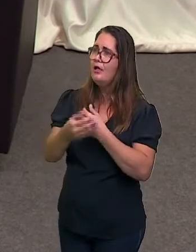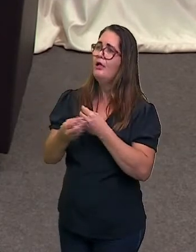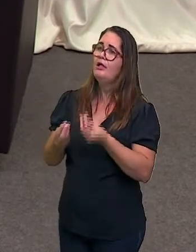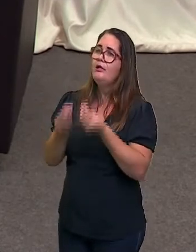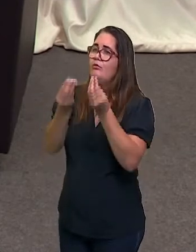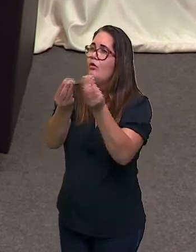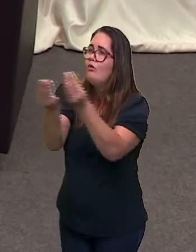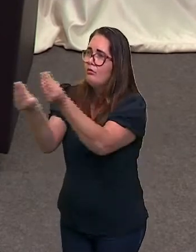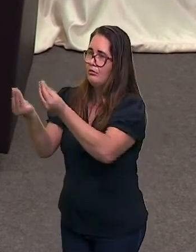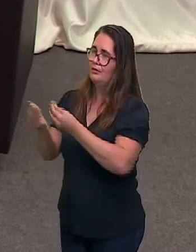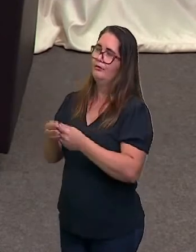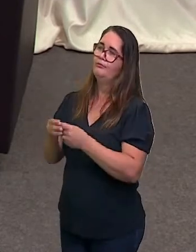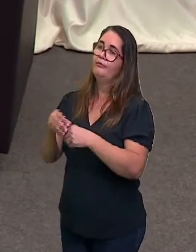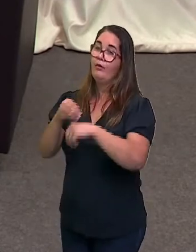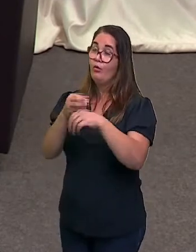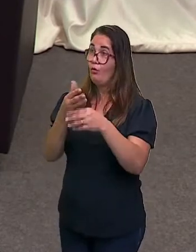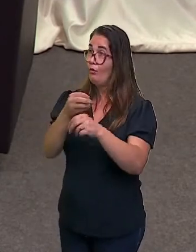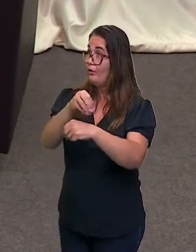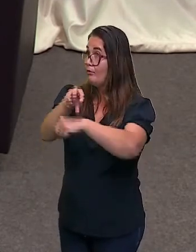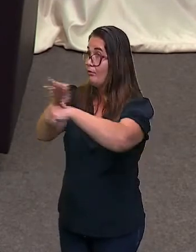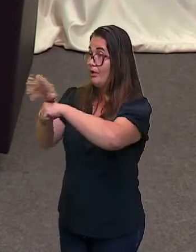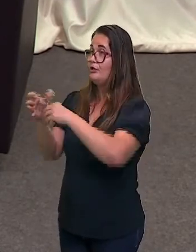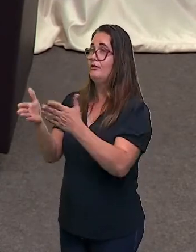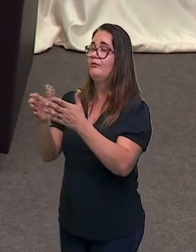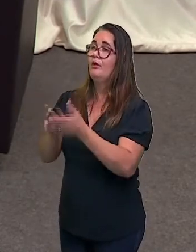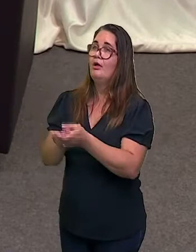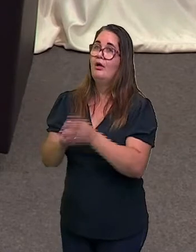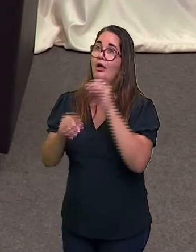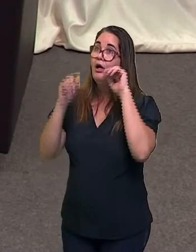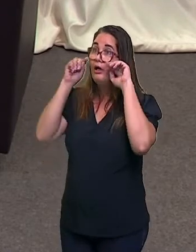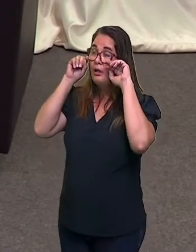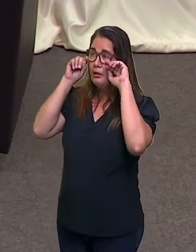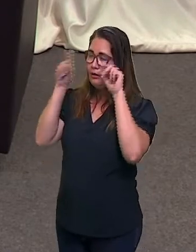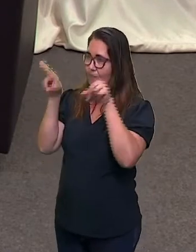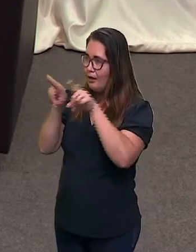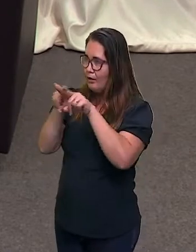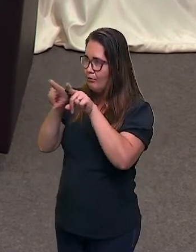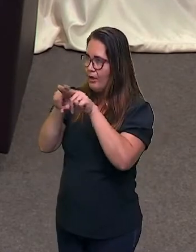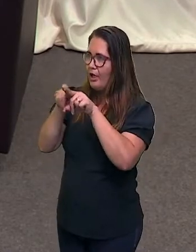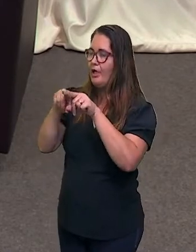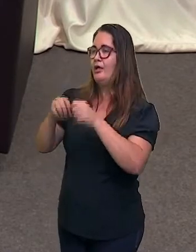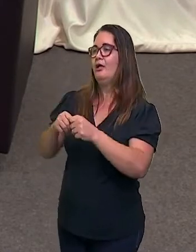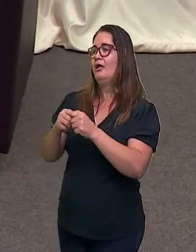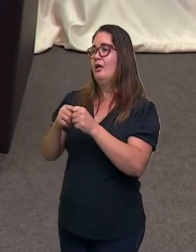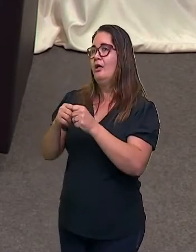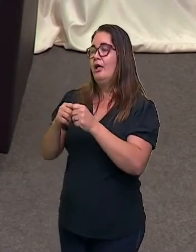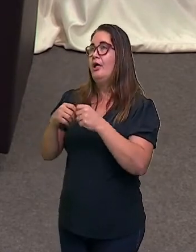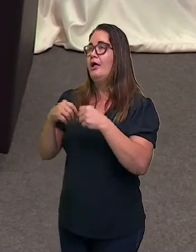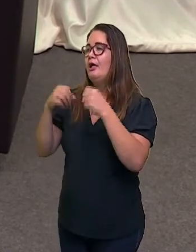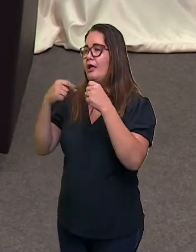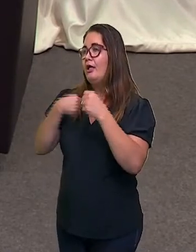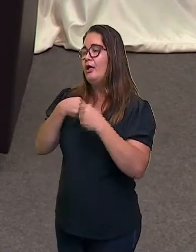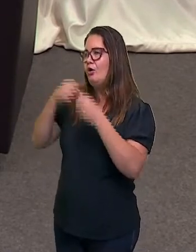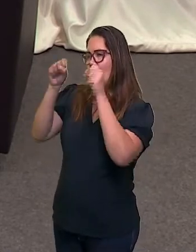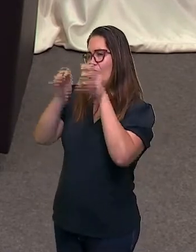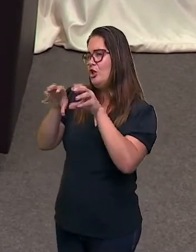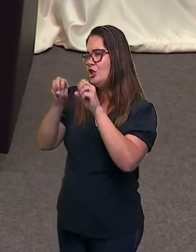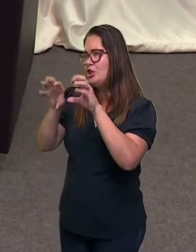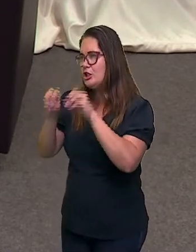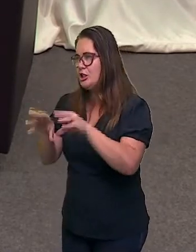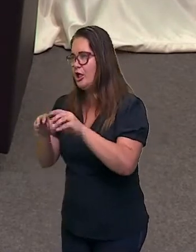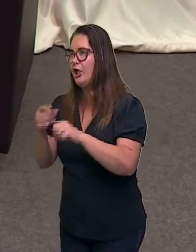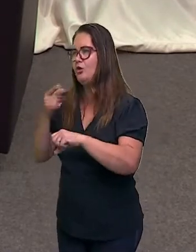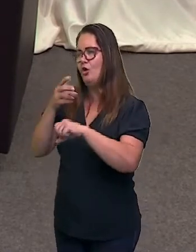videochamadas, eu faço áudio através do WhatsApp, explicando, sanando dúvidas de